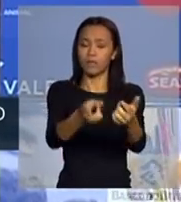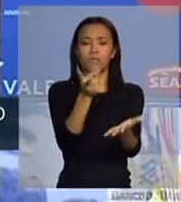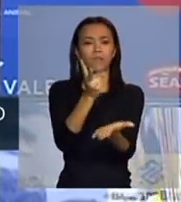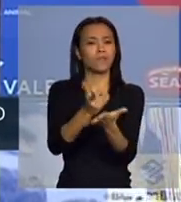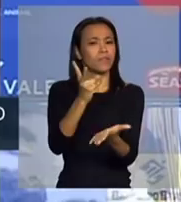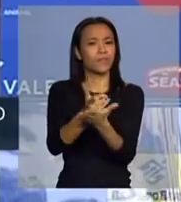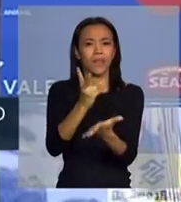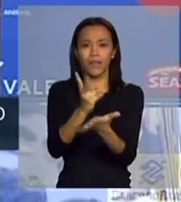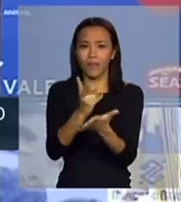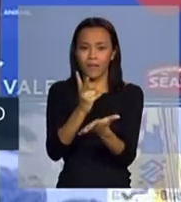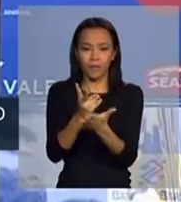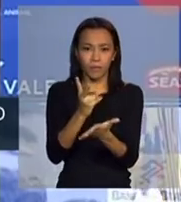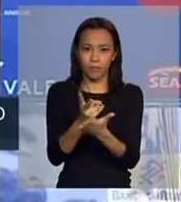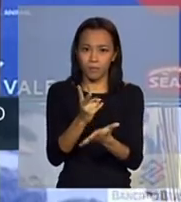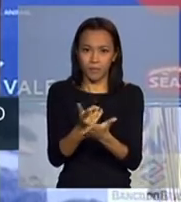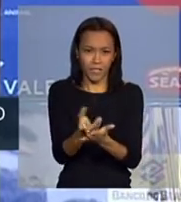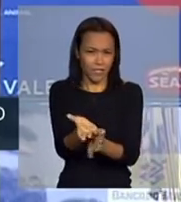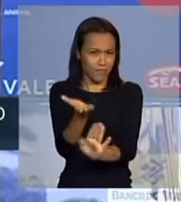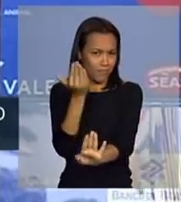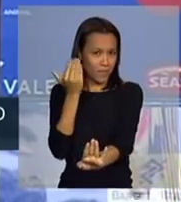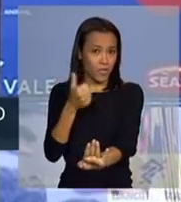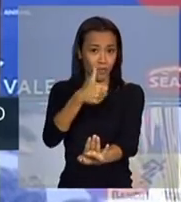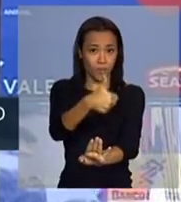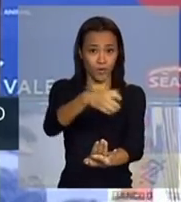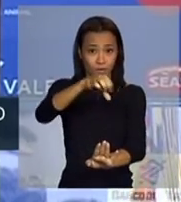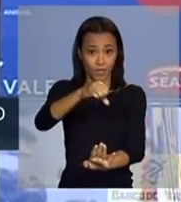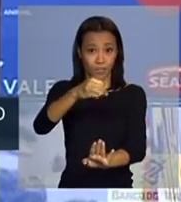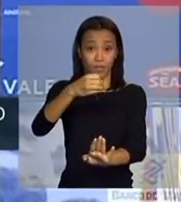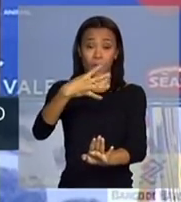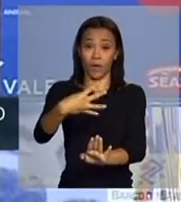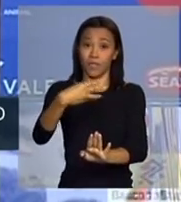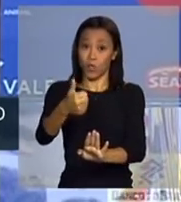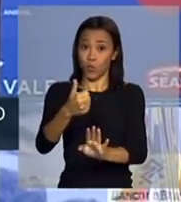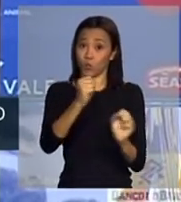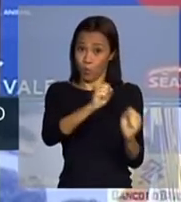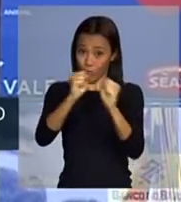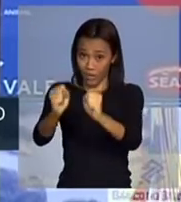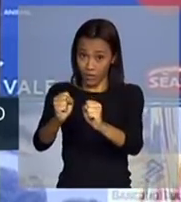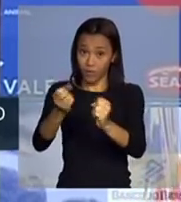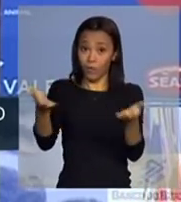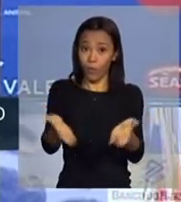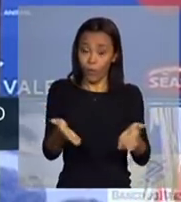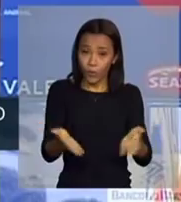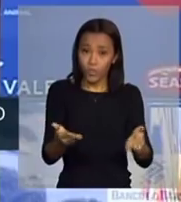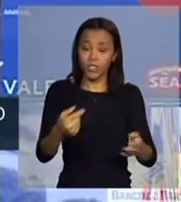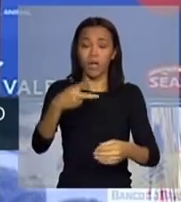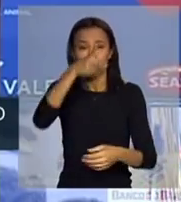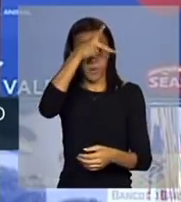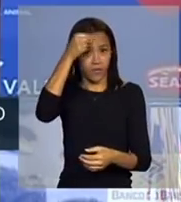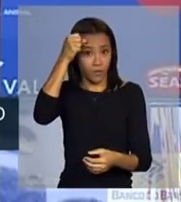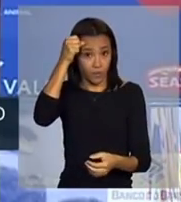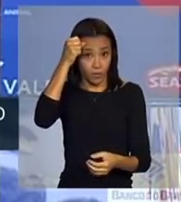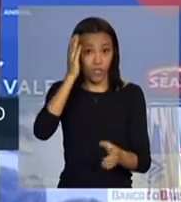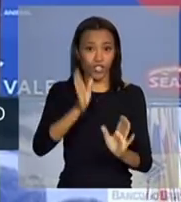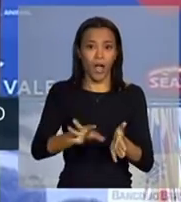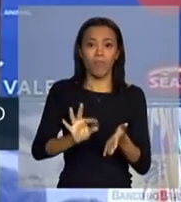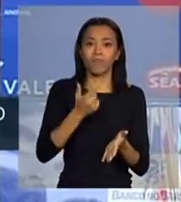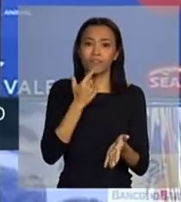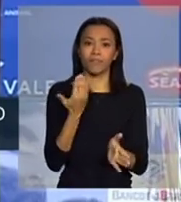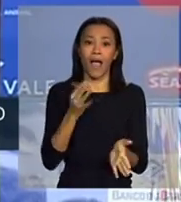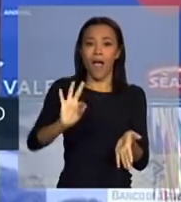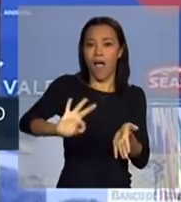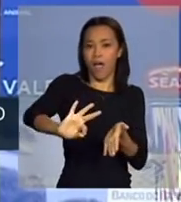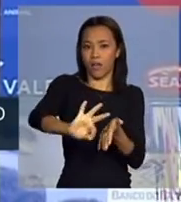mesmos poderes institucionais de 1941. Hoje, a Prefeitura de Uberaba acabou de assinar um